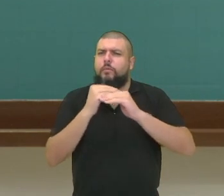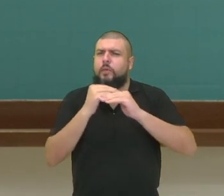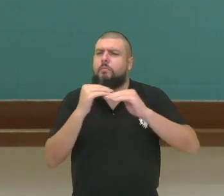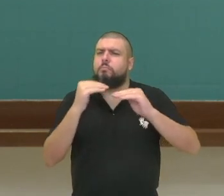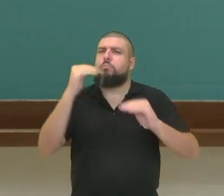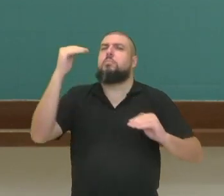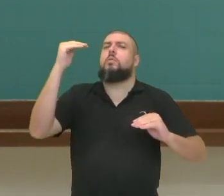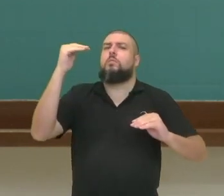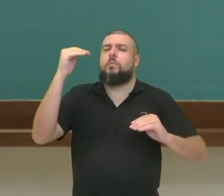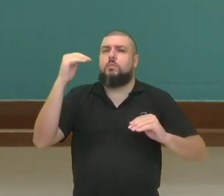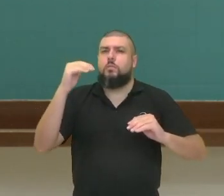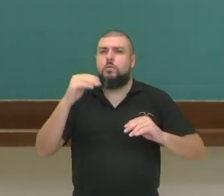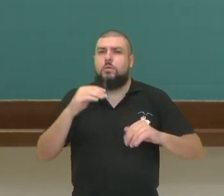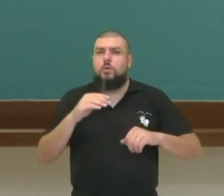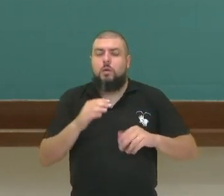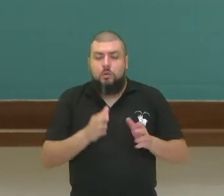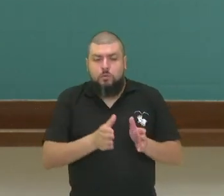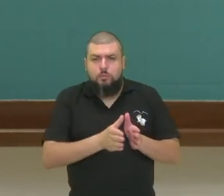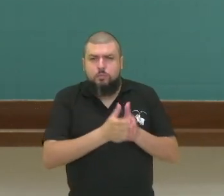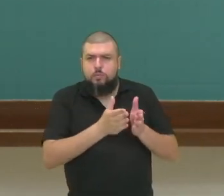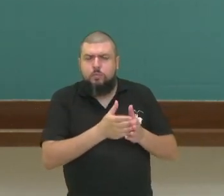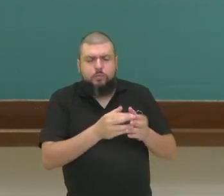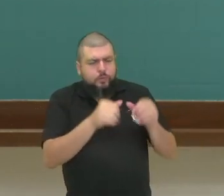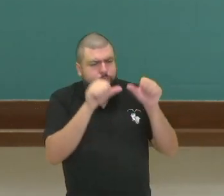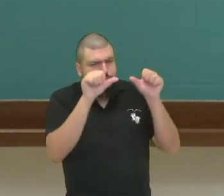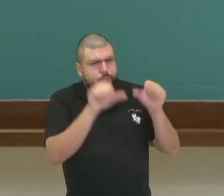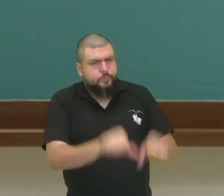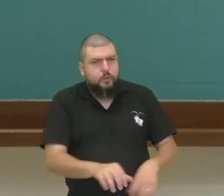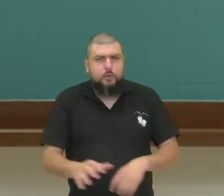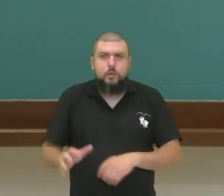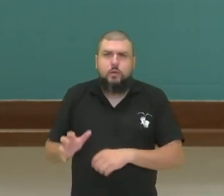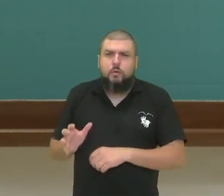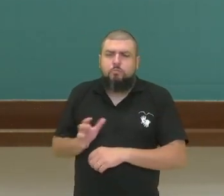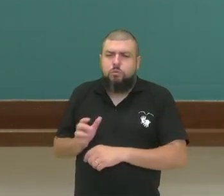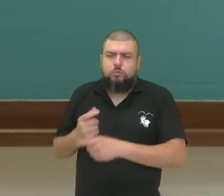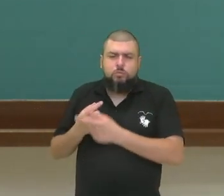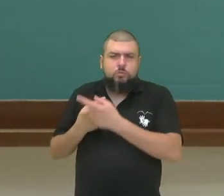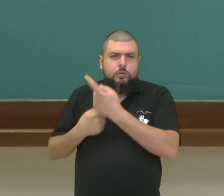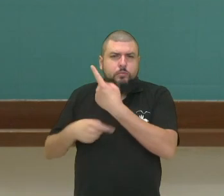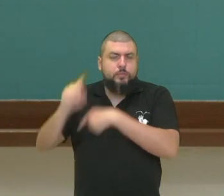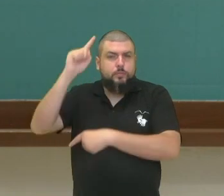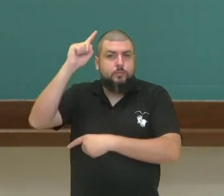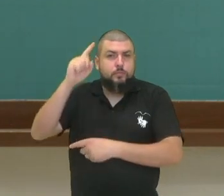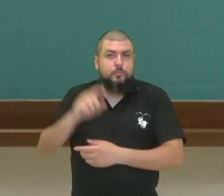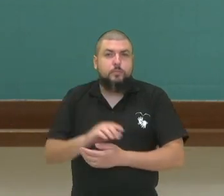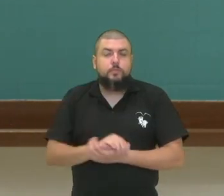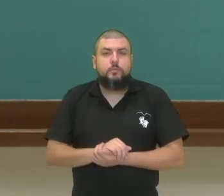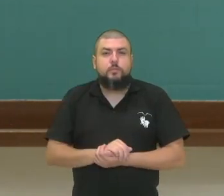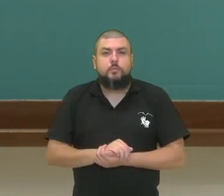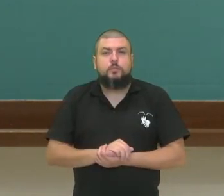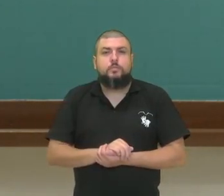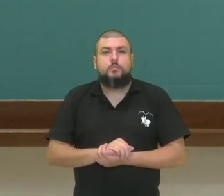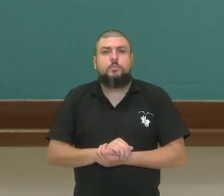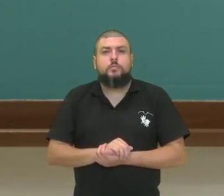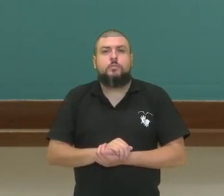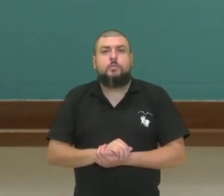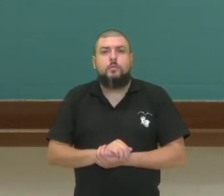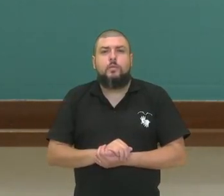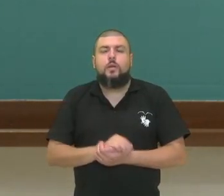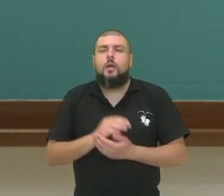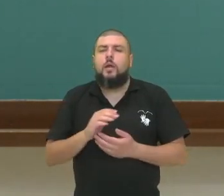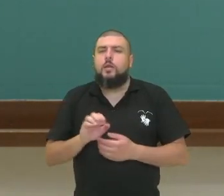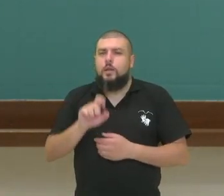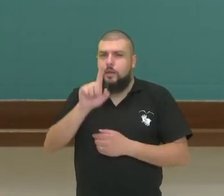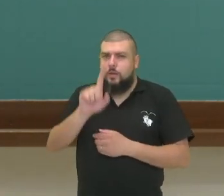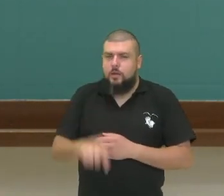do Brasil. O pobre ficou cada vez mais pobre e o rico ficou mais rico. Tá? O início dessa resposta diz referência a uma frase do